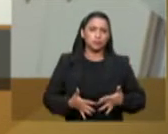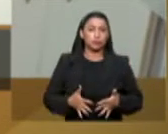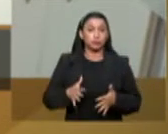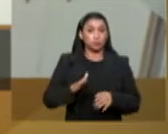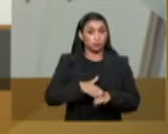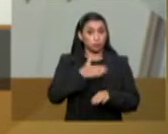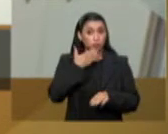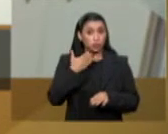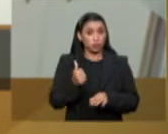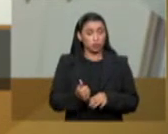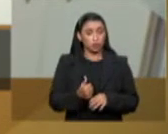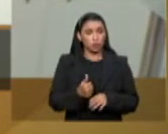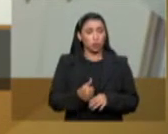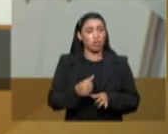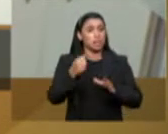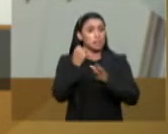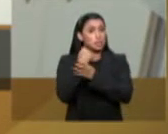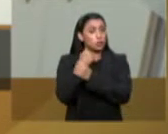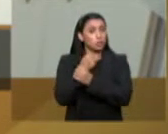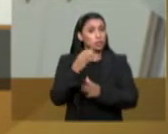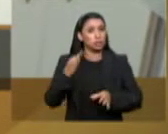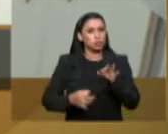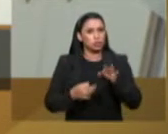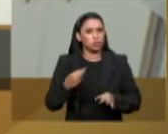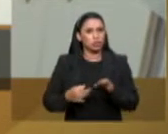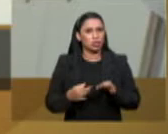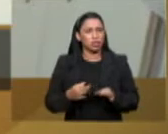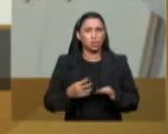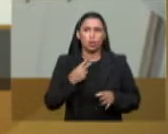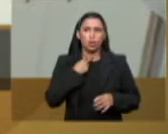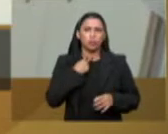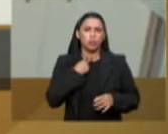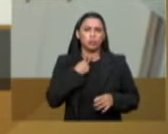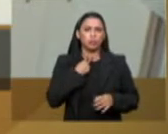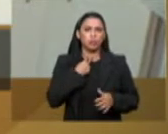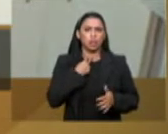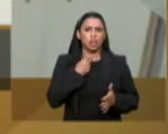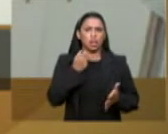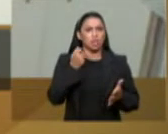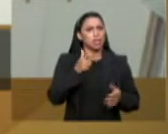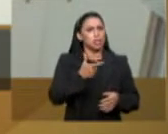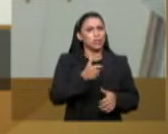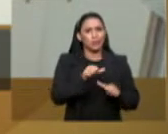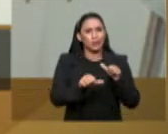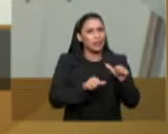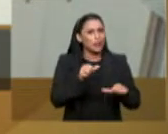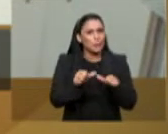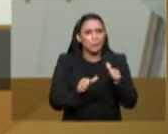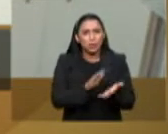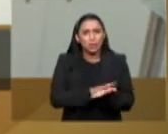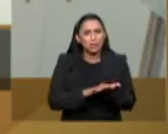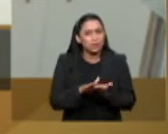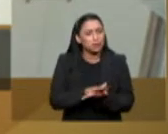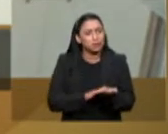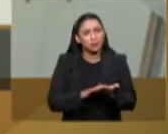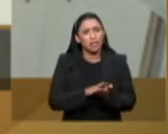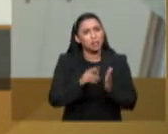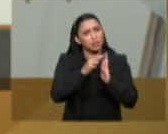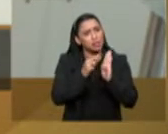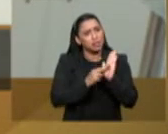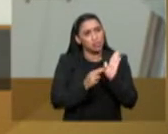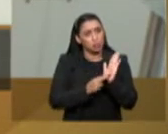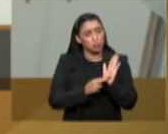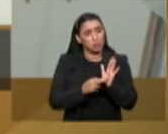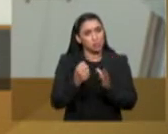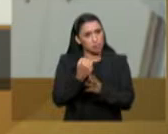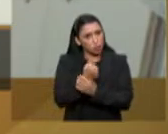segurança jurídica como uma necessidade de petrificação normativa, inalterabilidade. A